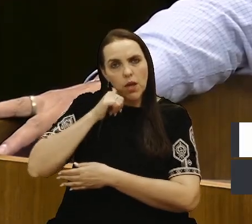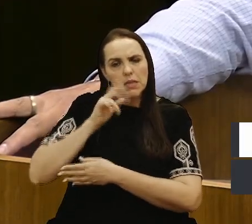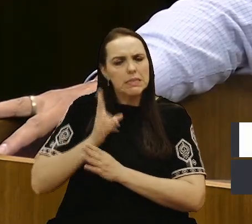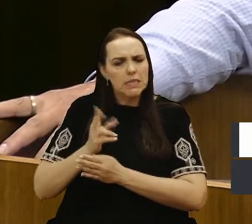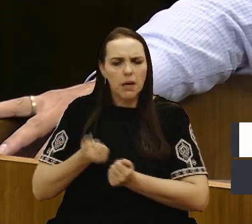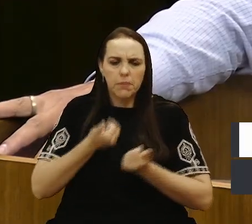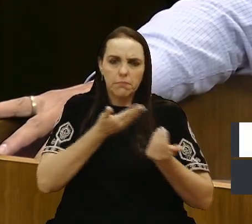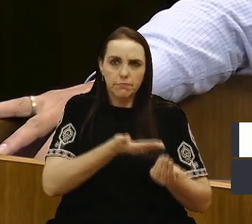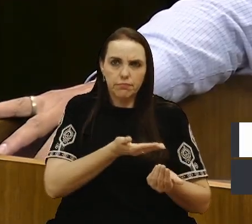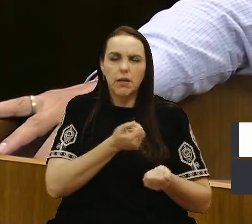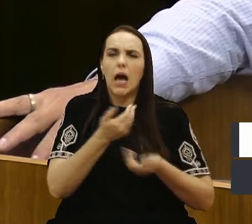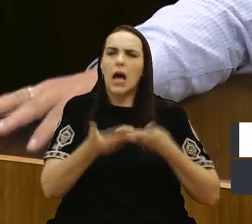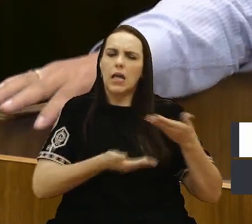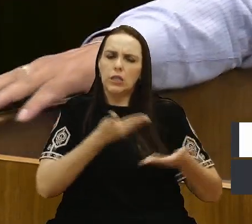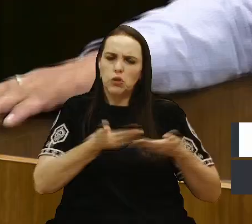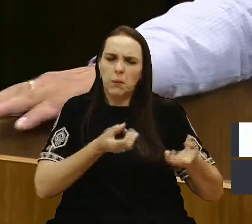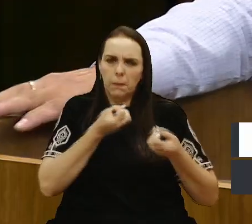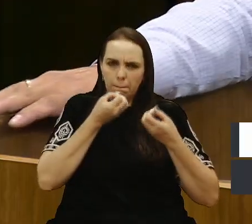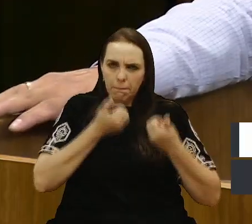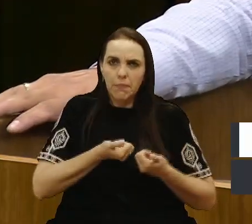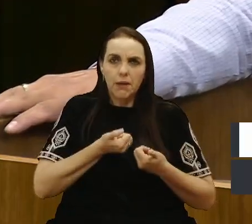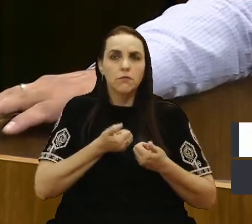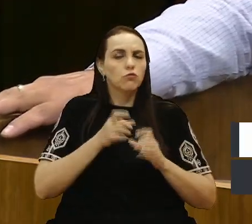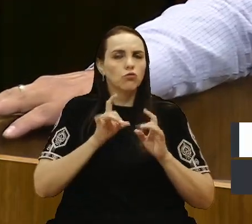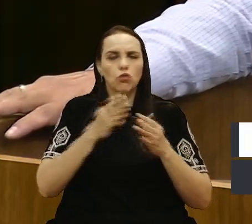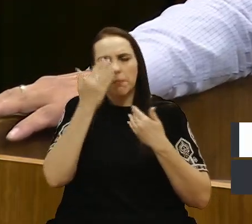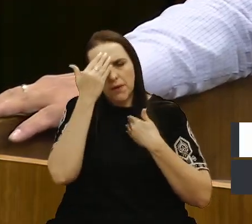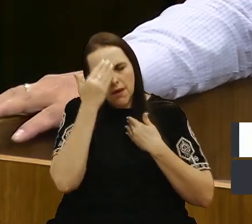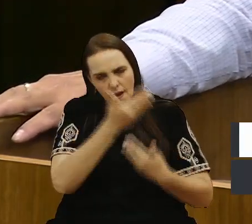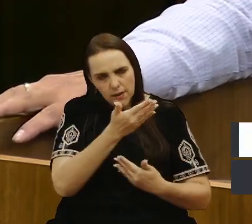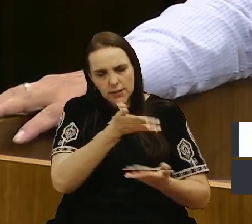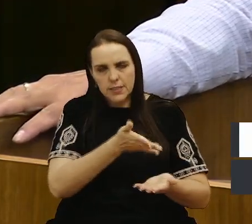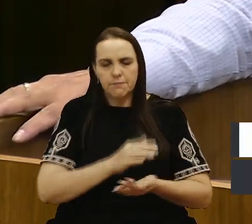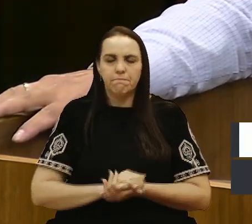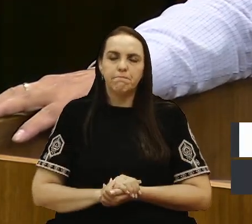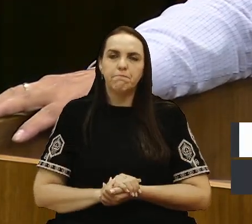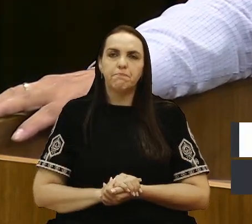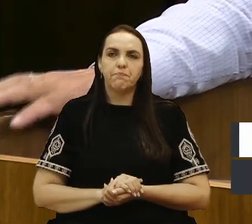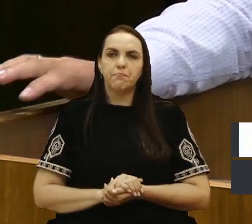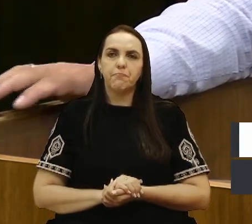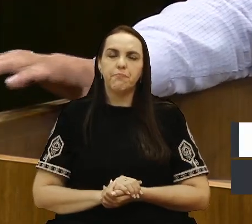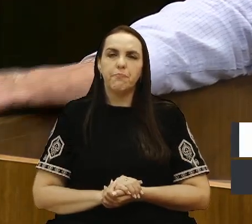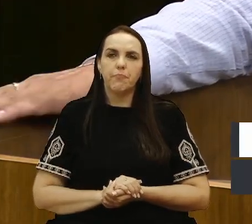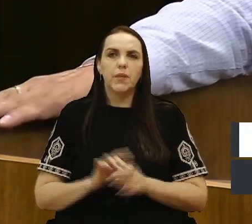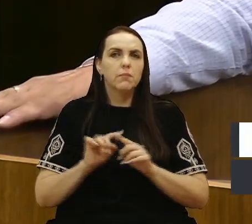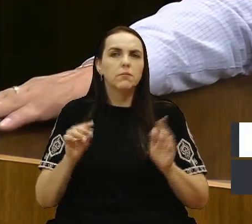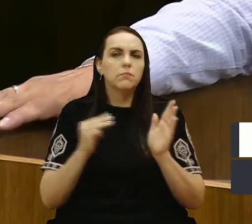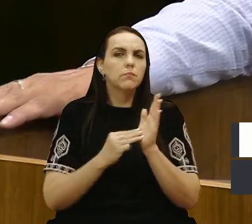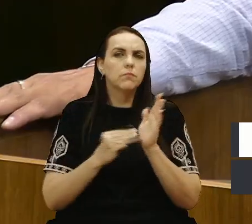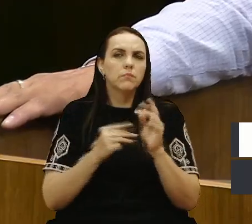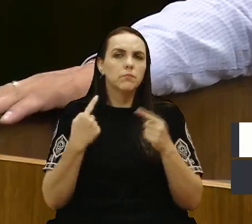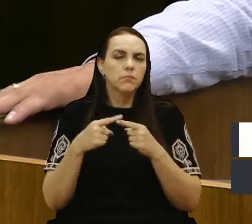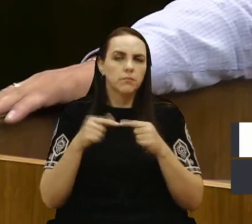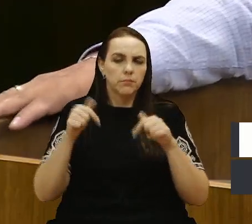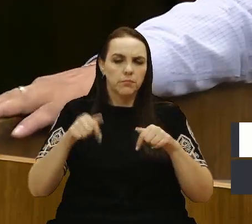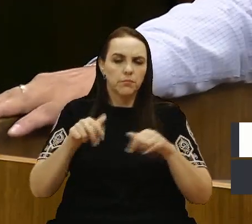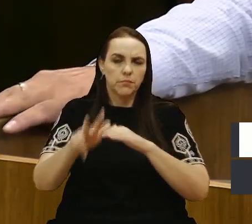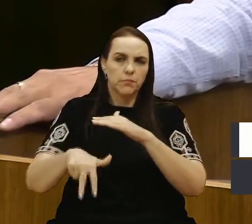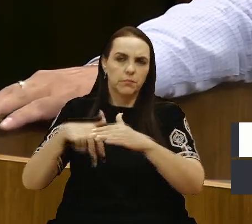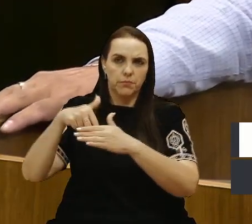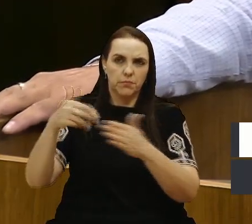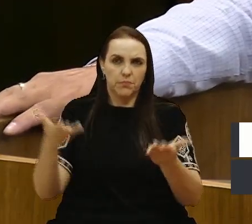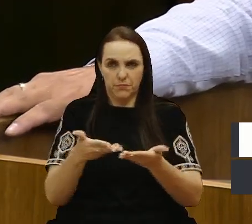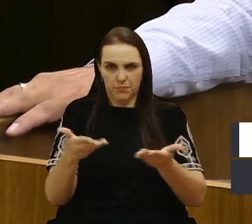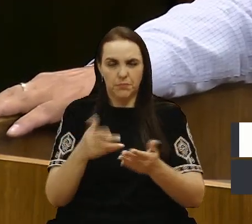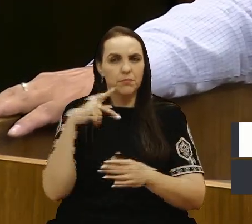bem atendido e ela só tem a agradecer. Mas o motivo que me faz vir a essa tribuna aqui, vereador